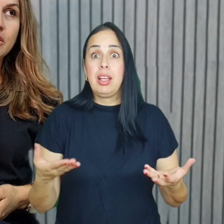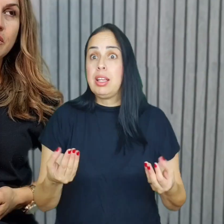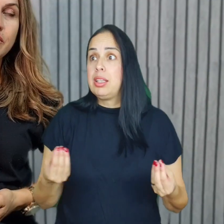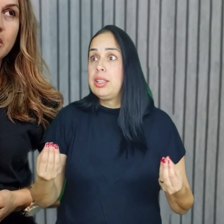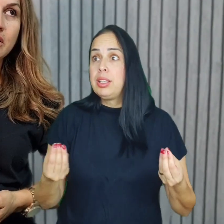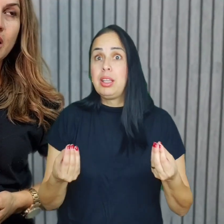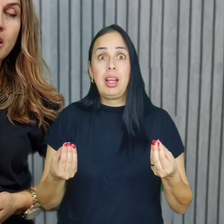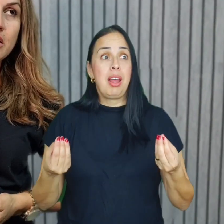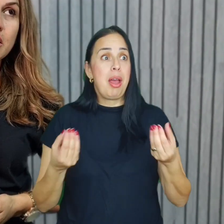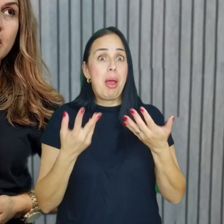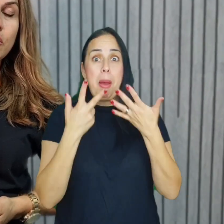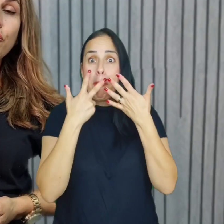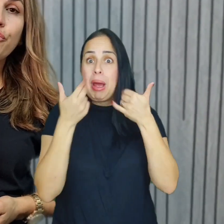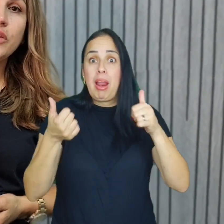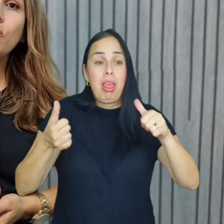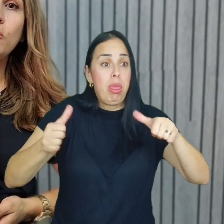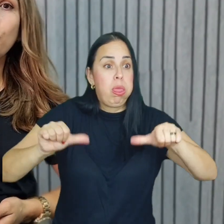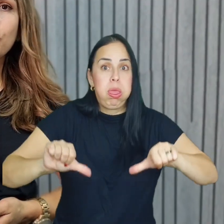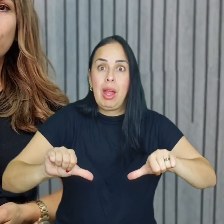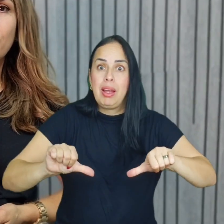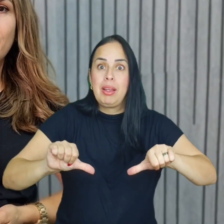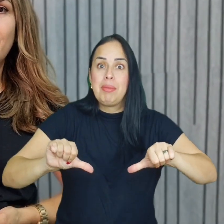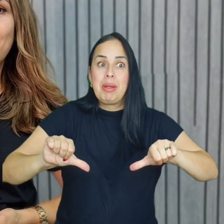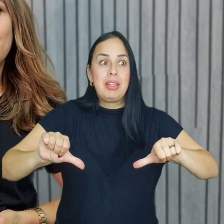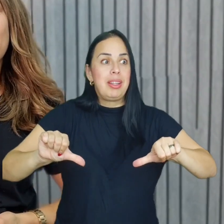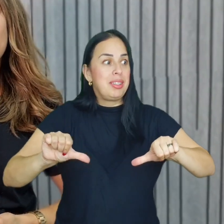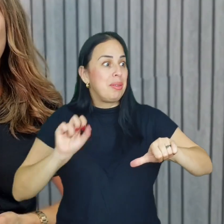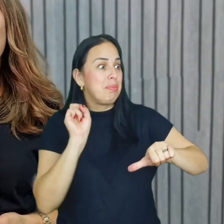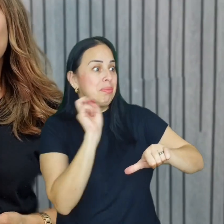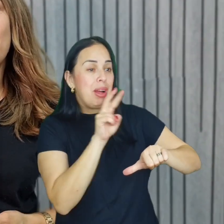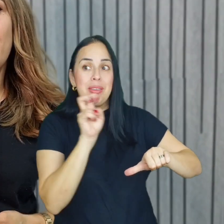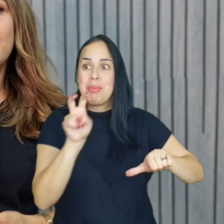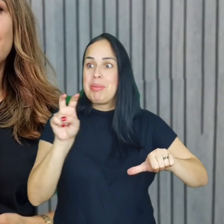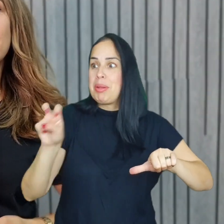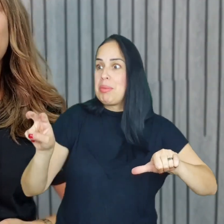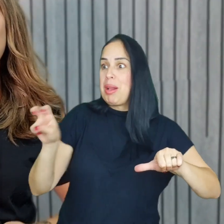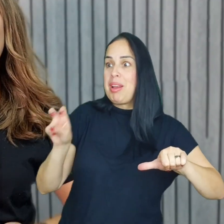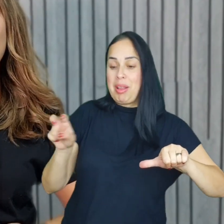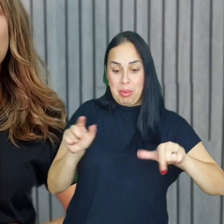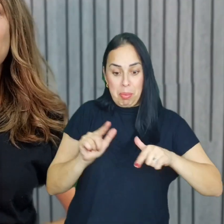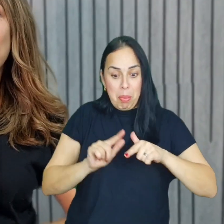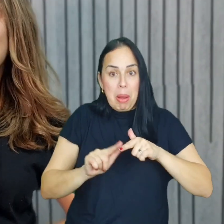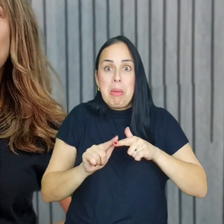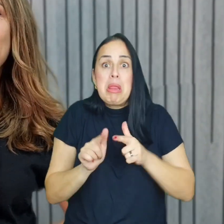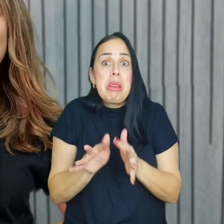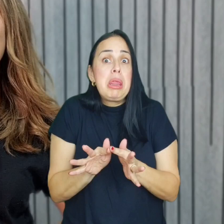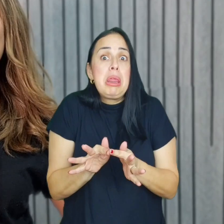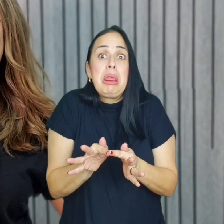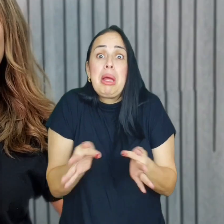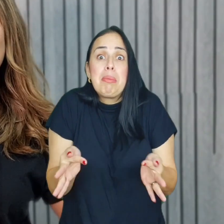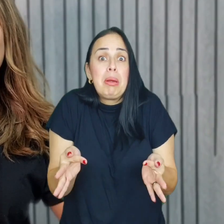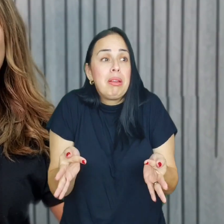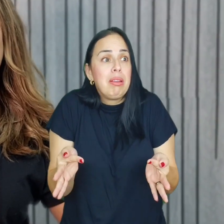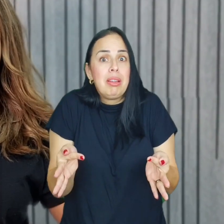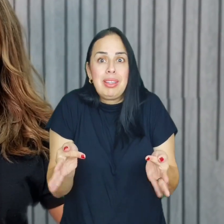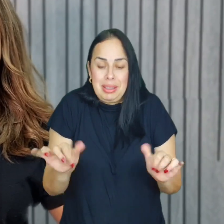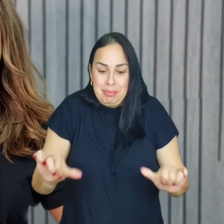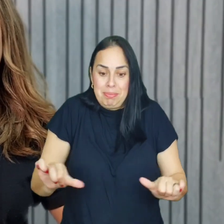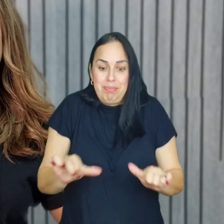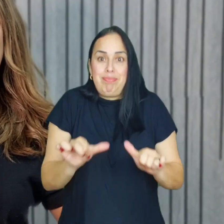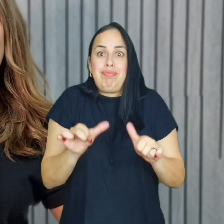aqui achando que você está no fim do mundo, e quando você olha do lado, você vê que às vezes o seu problema nem é tão grande